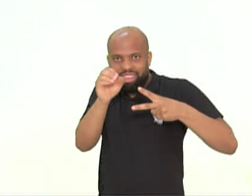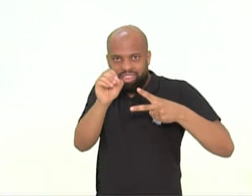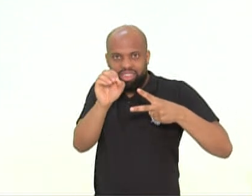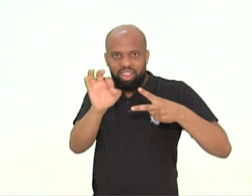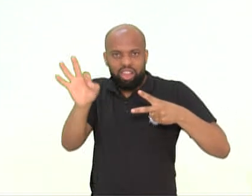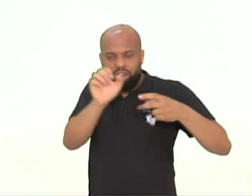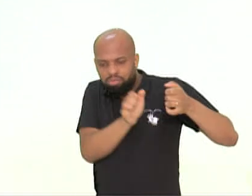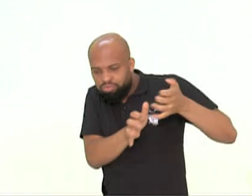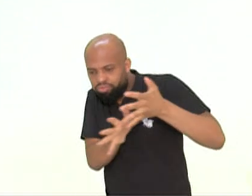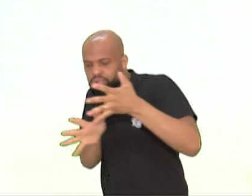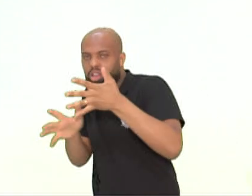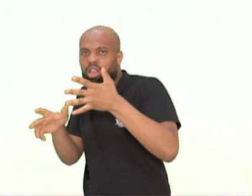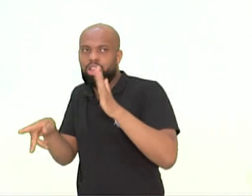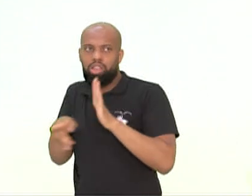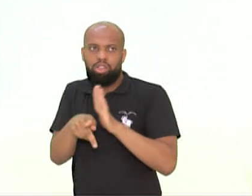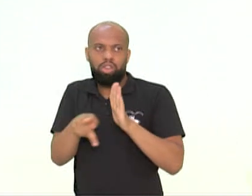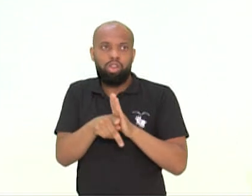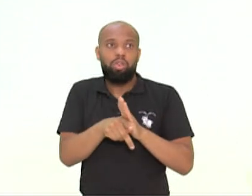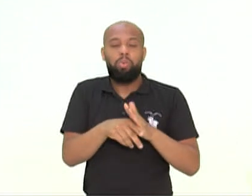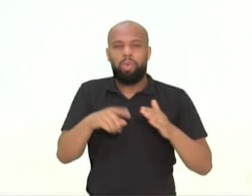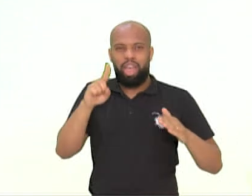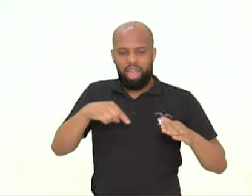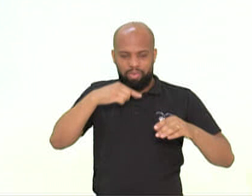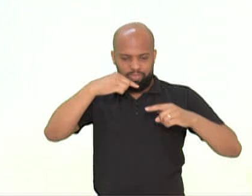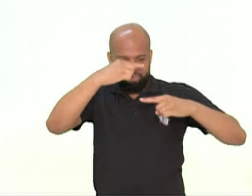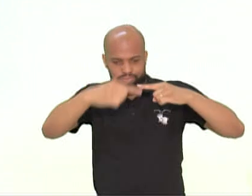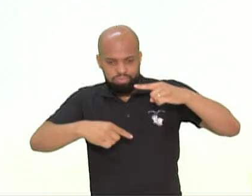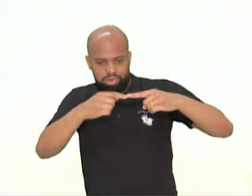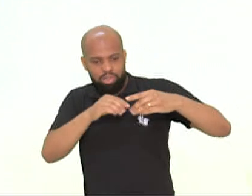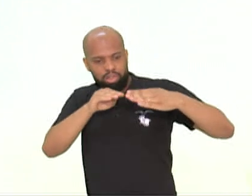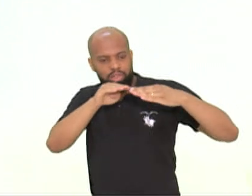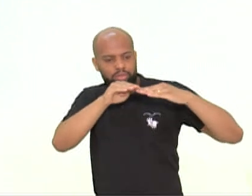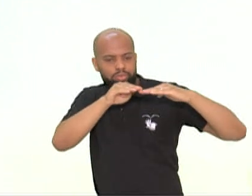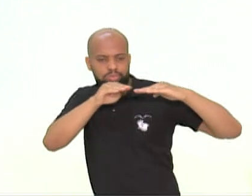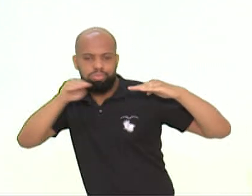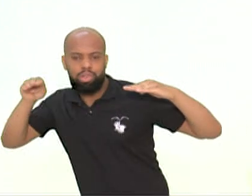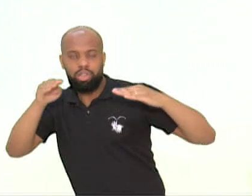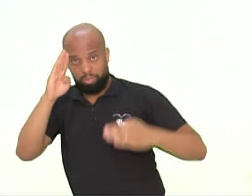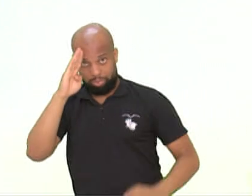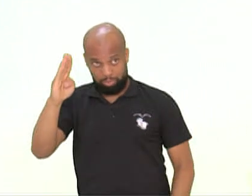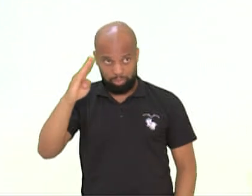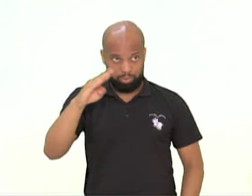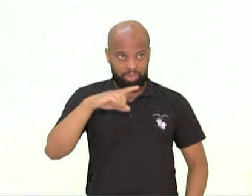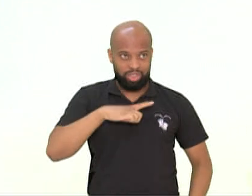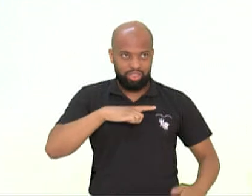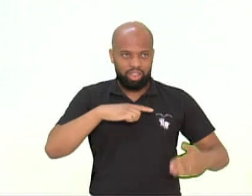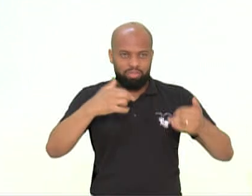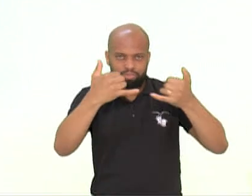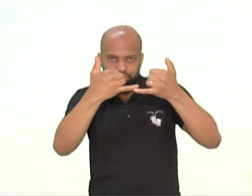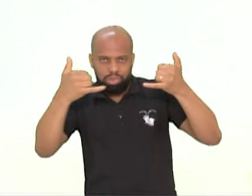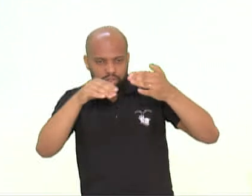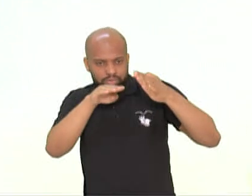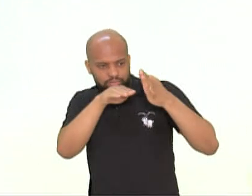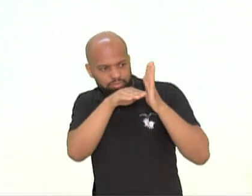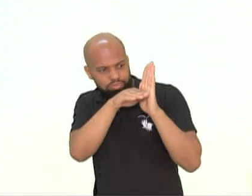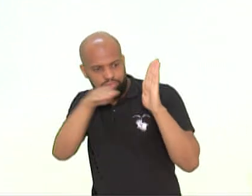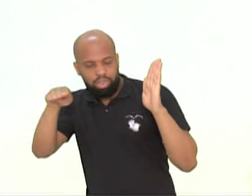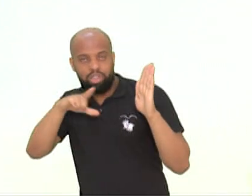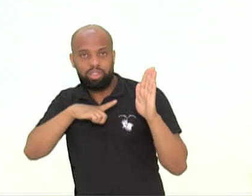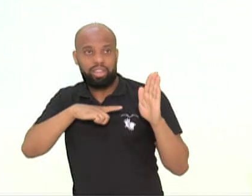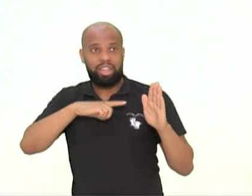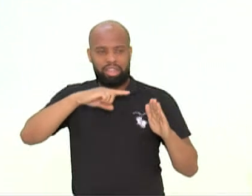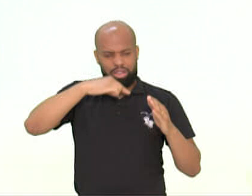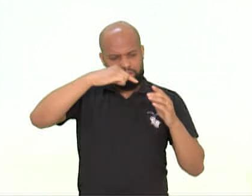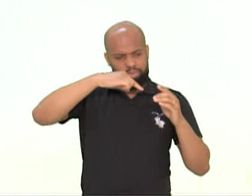Em relação ao seu eixo principal. O eixo principal é o eixo que passa pelo centro da espira, ok? O solenoide tem